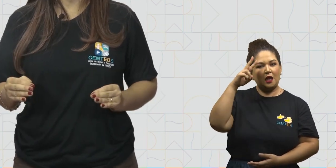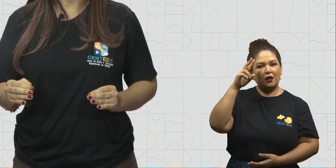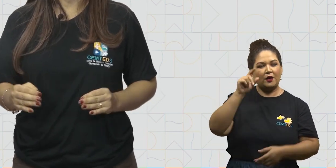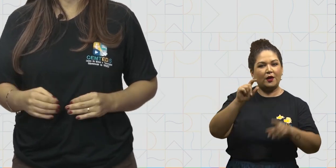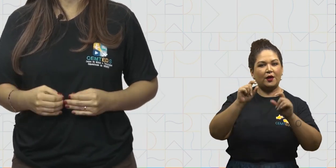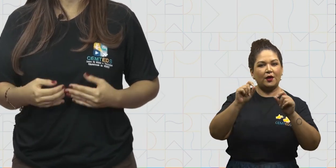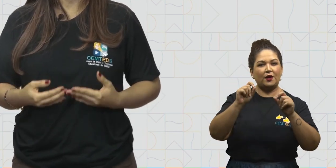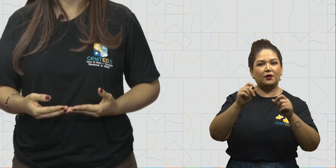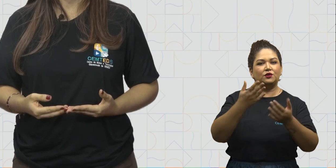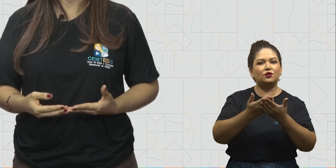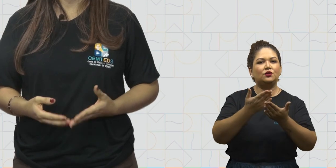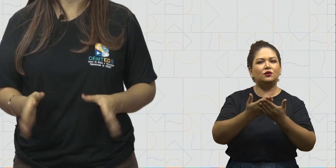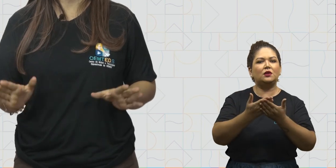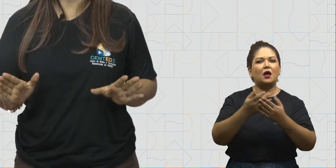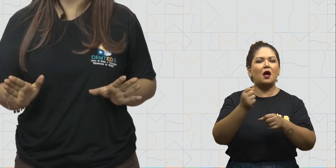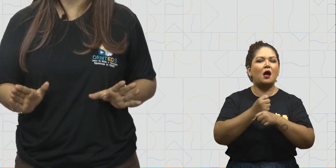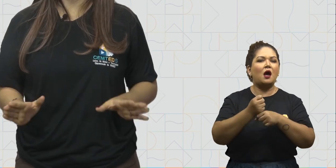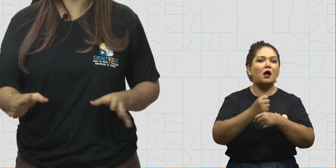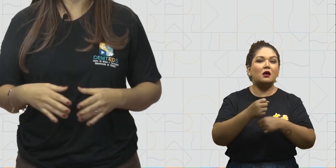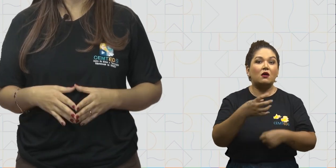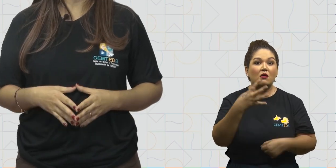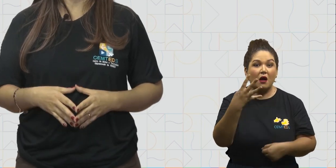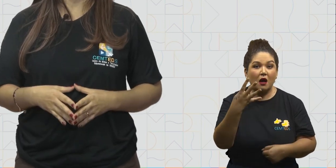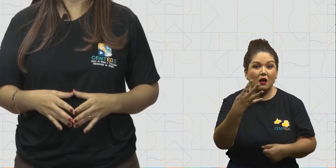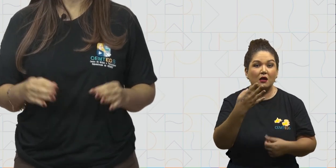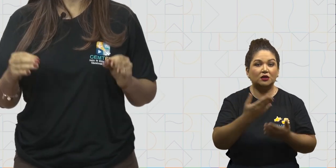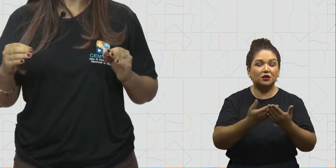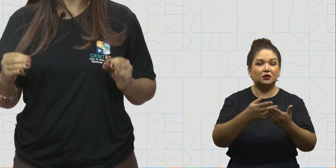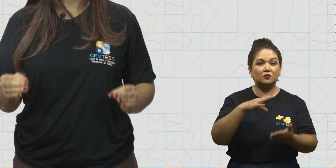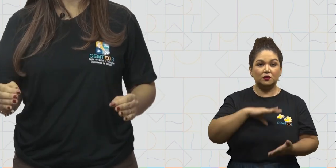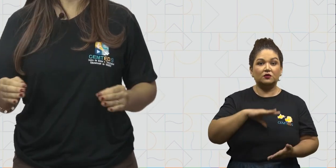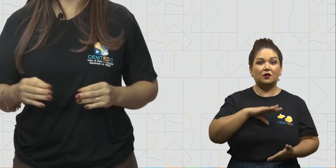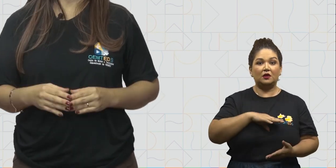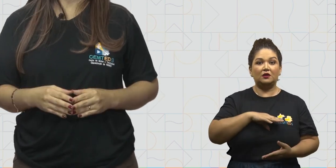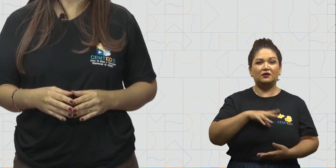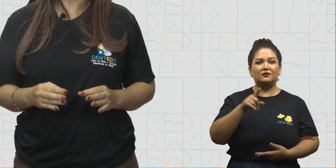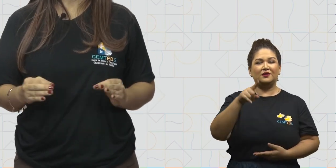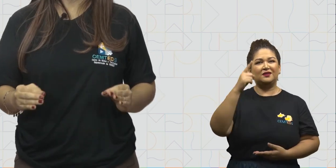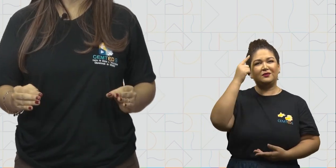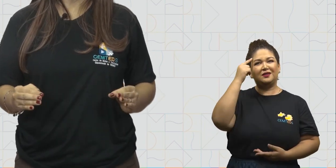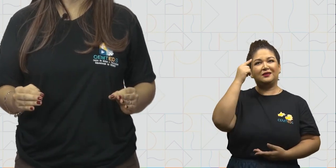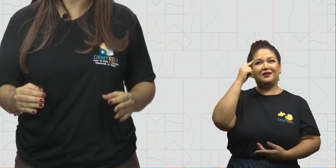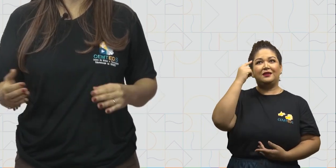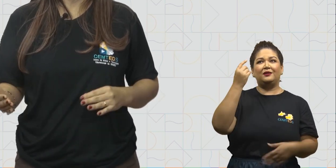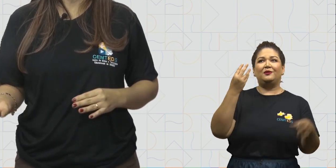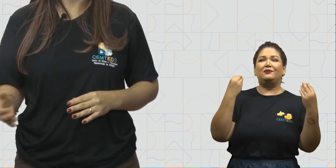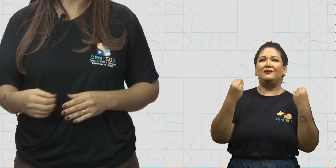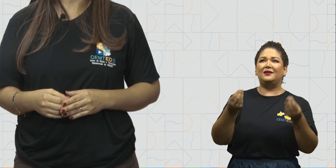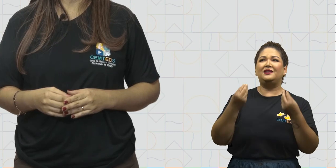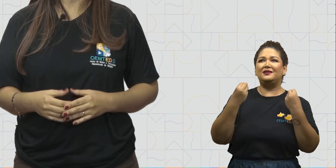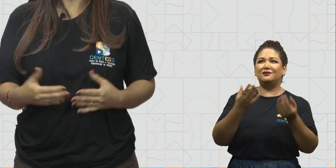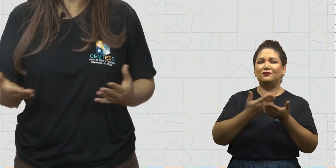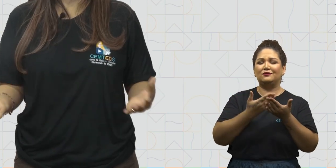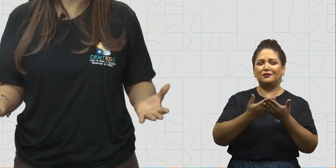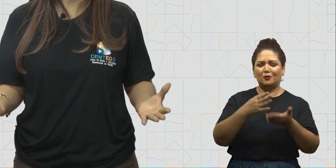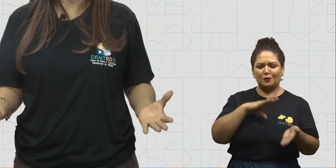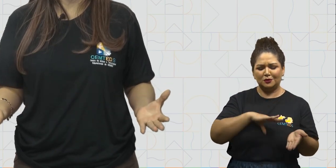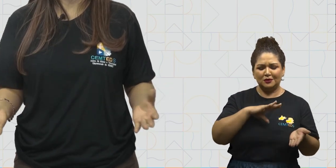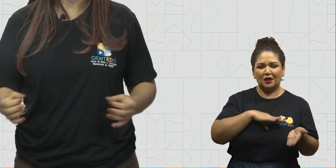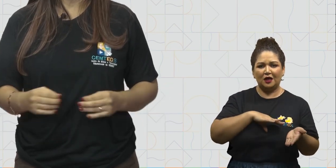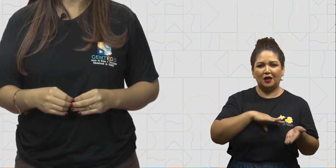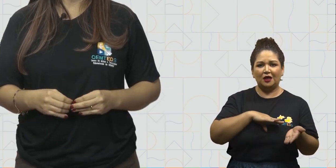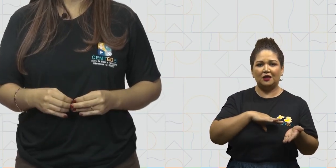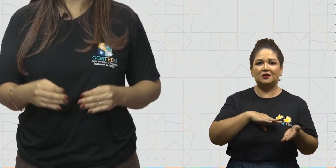já está estudando a língua portuguesa há uns 4 anos. Possivelmente você esteja até se perguntando, e para